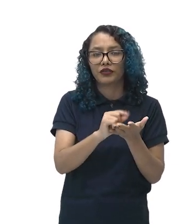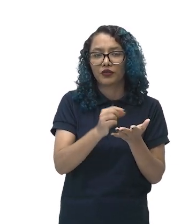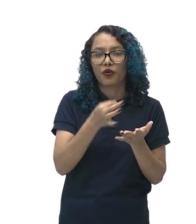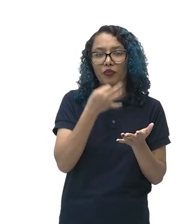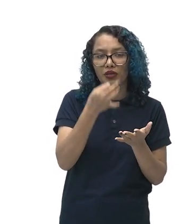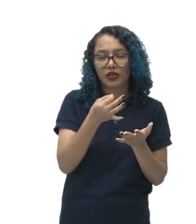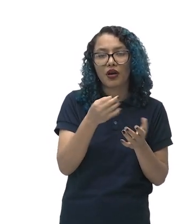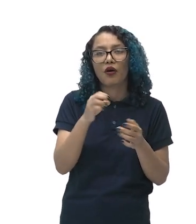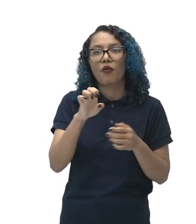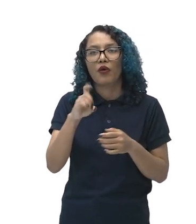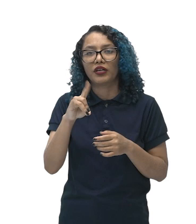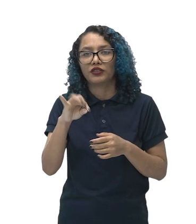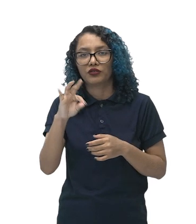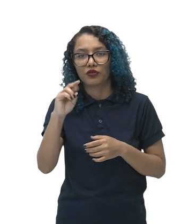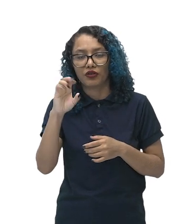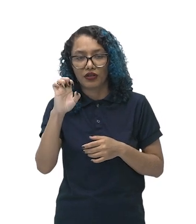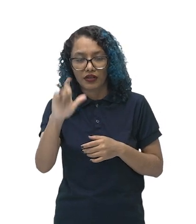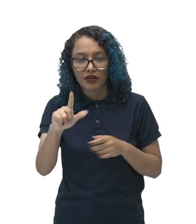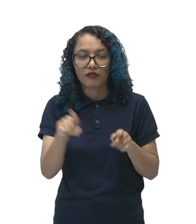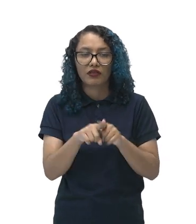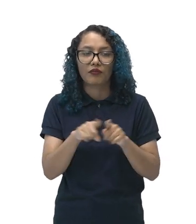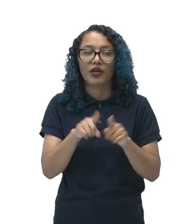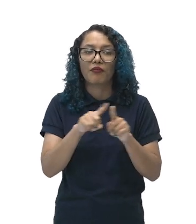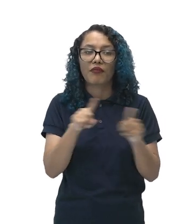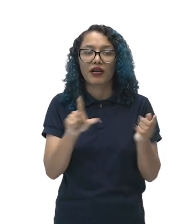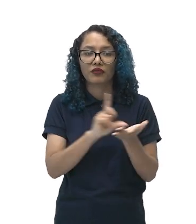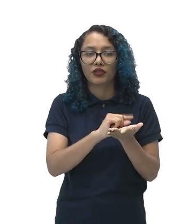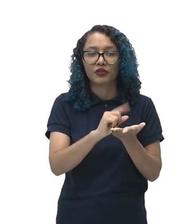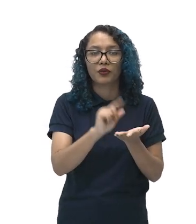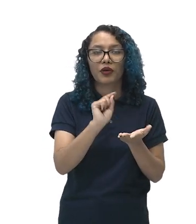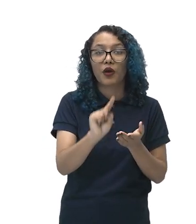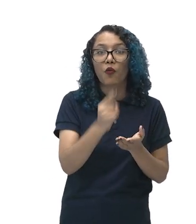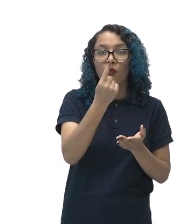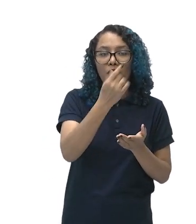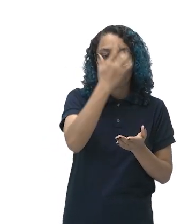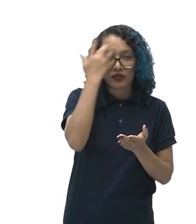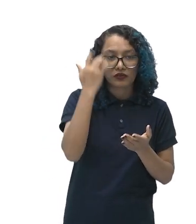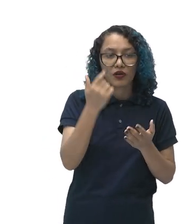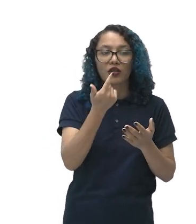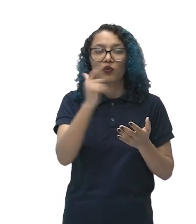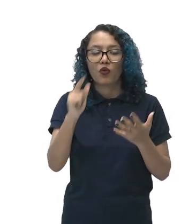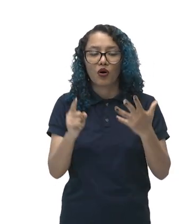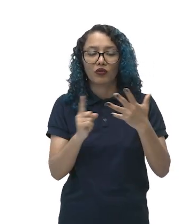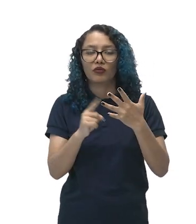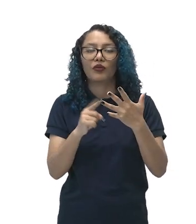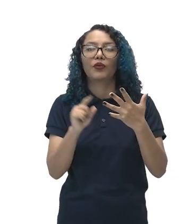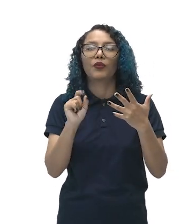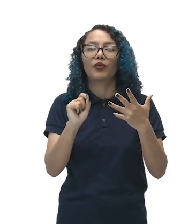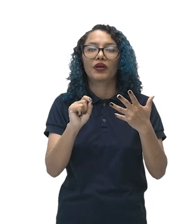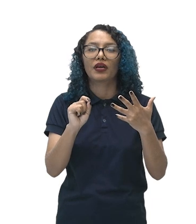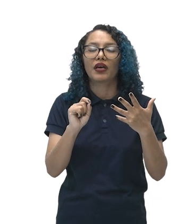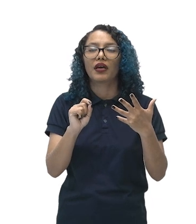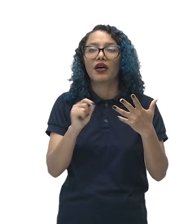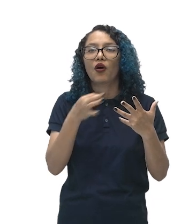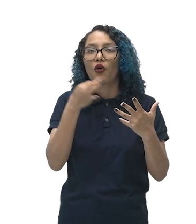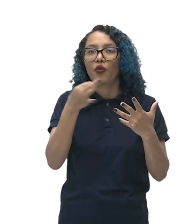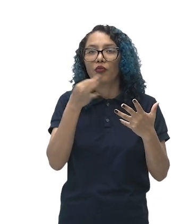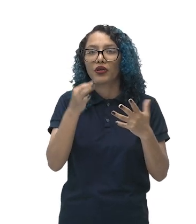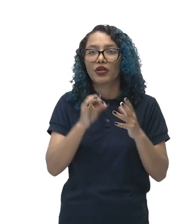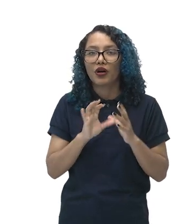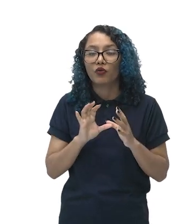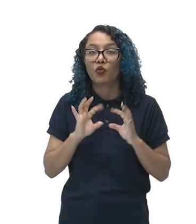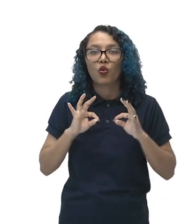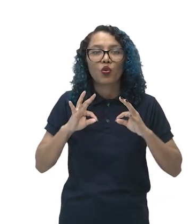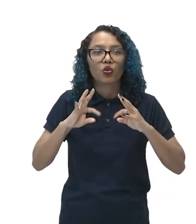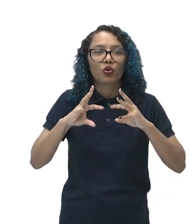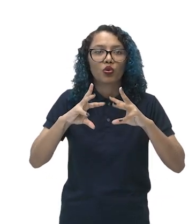editorial. Mas no artigo de opinião é a opinião de uma pessoa, no editorial é a opinião de todo, vamos dizer assim, de todo o